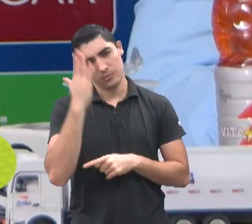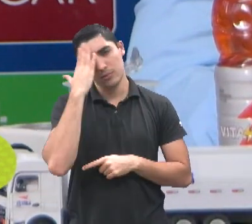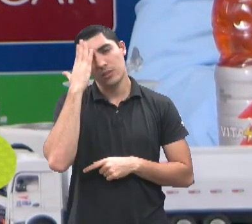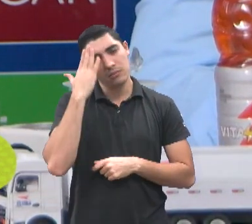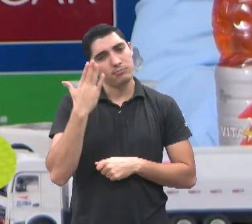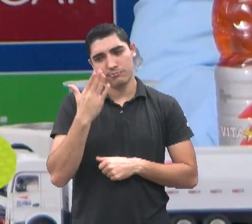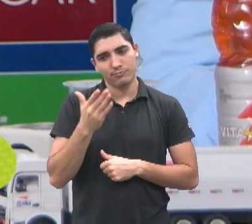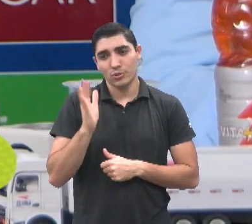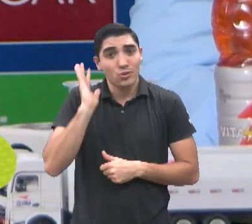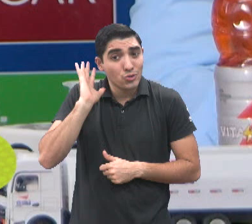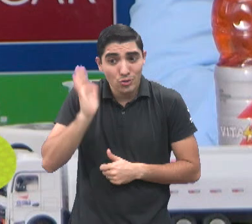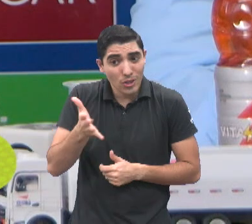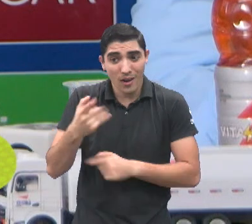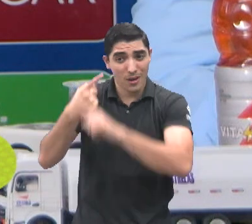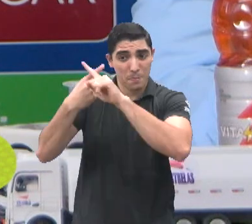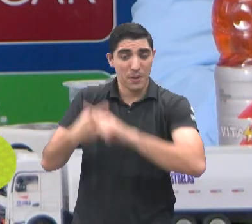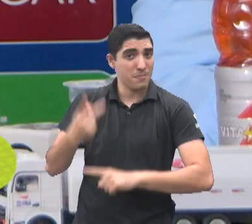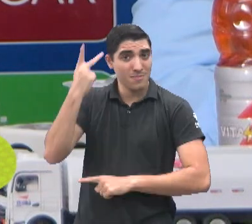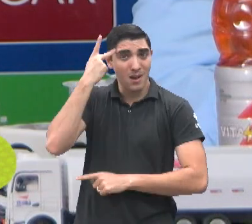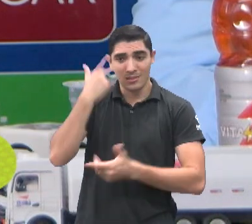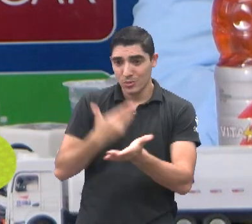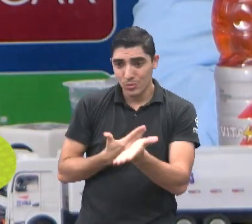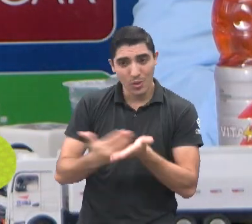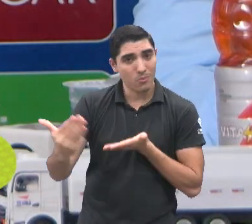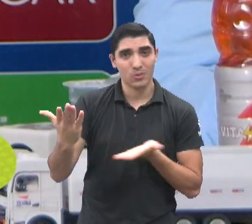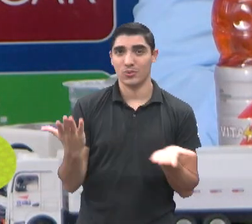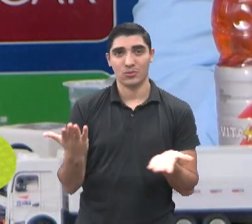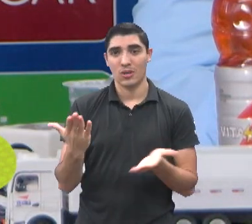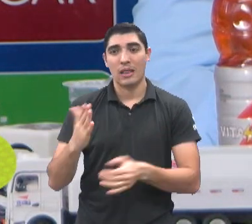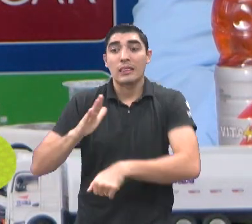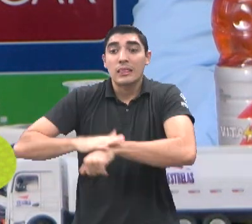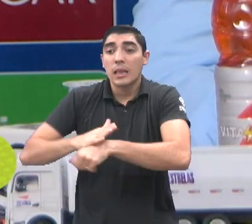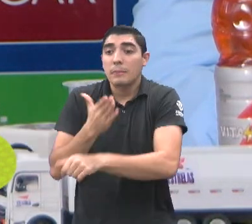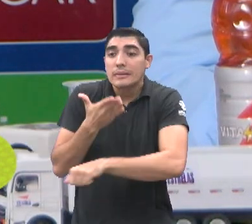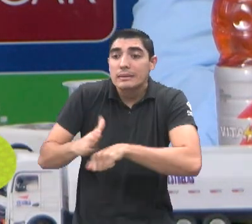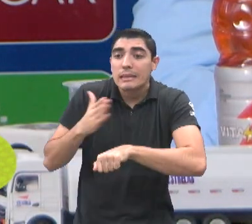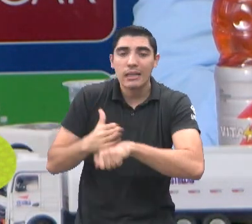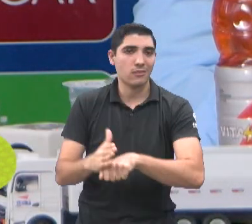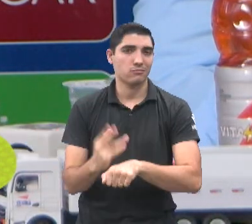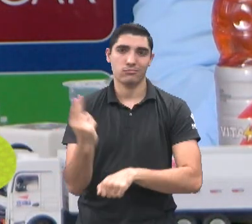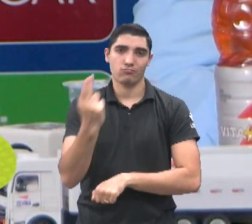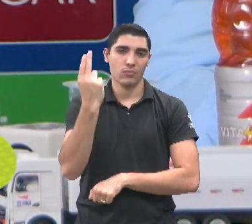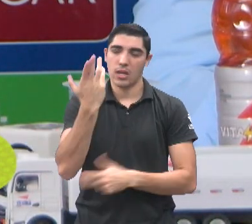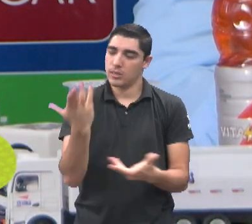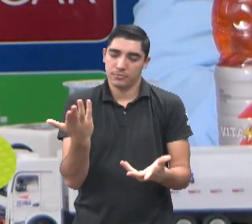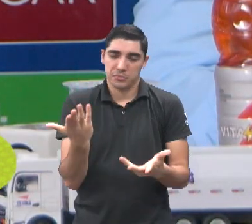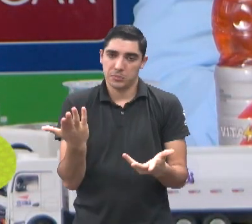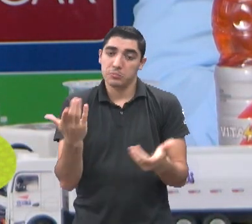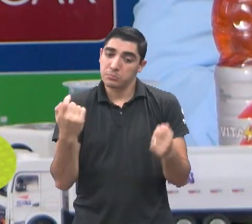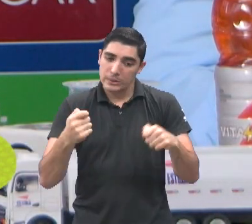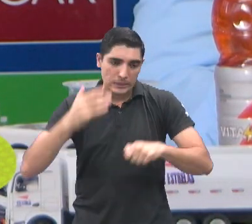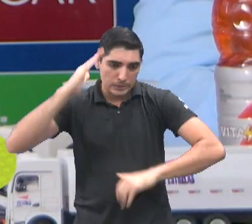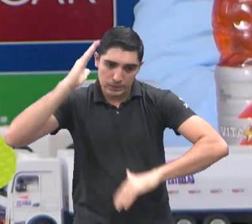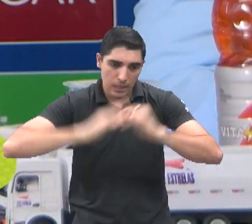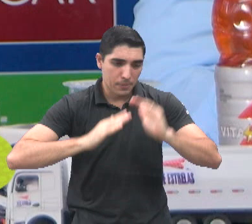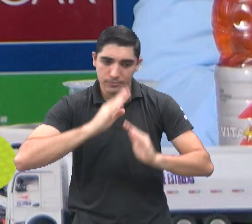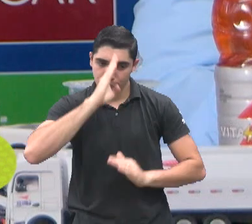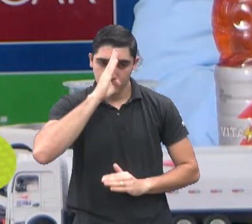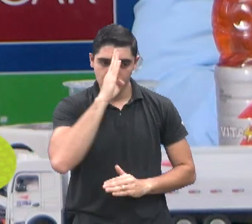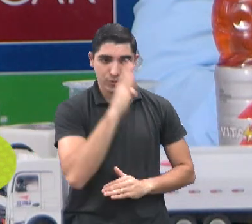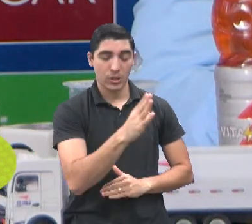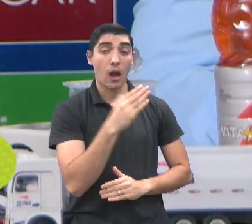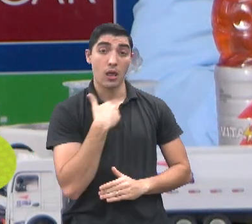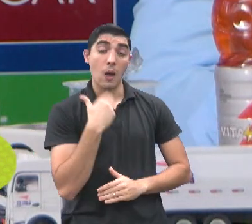o Campeonato Paulista é dessa forma, você não tem nem tempo para treinar, depois começa a competição. Então nós temos que procurar ouvir